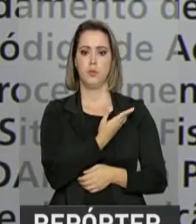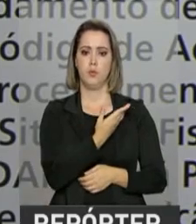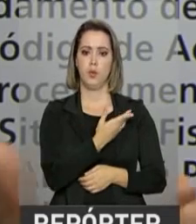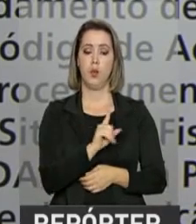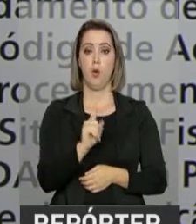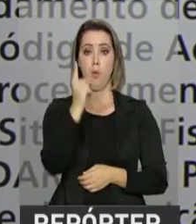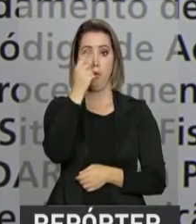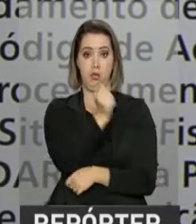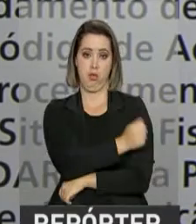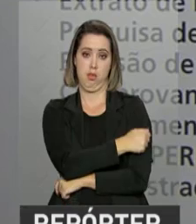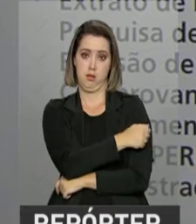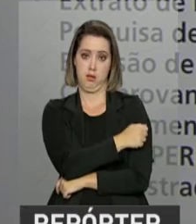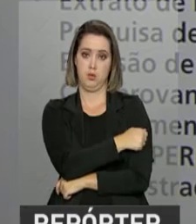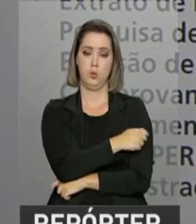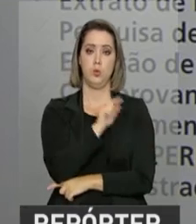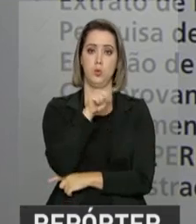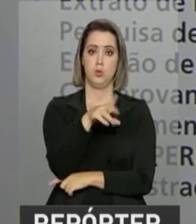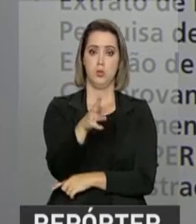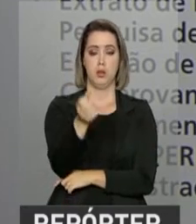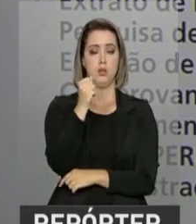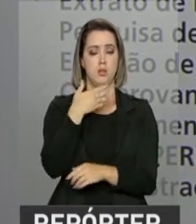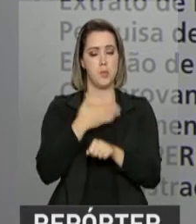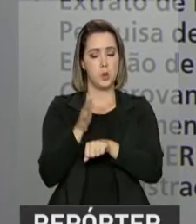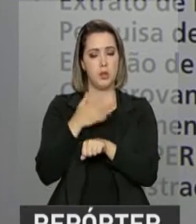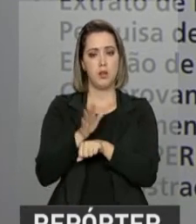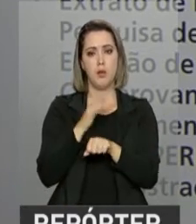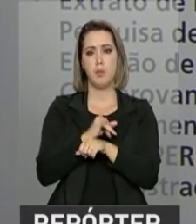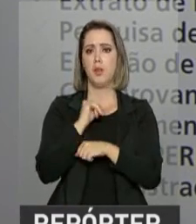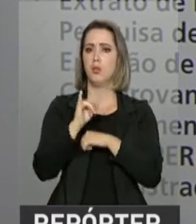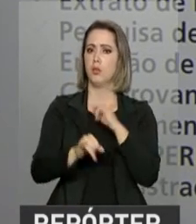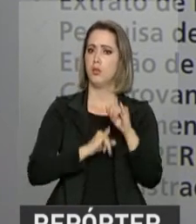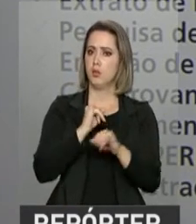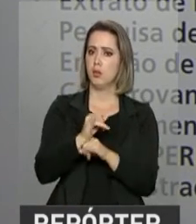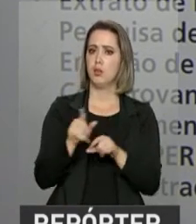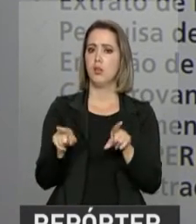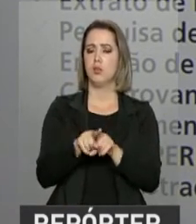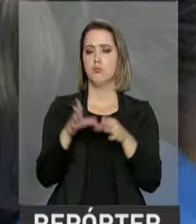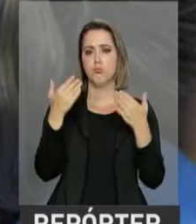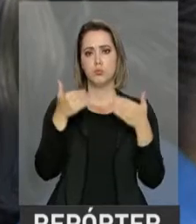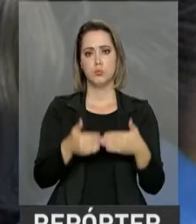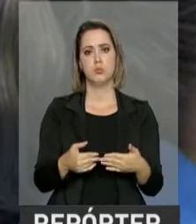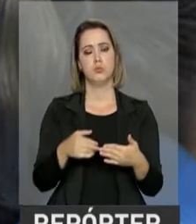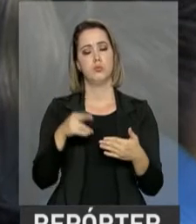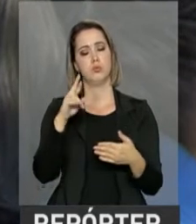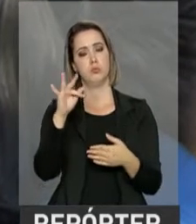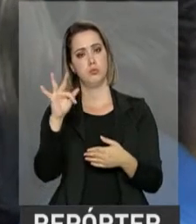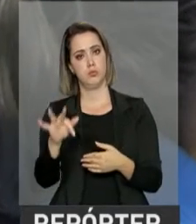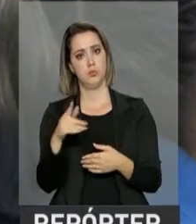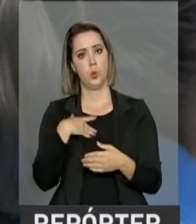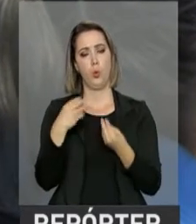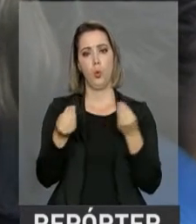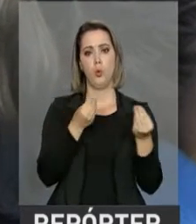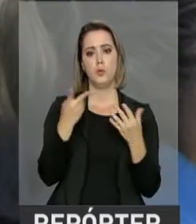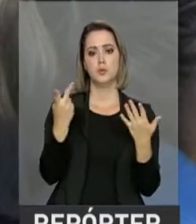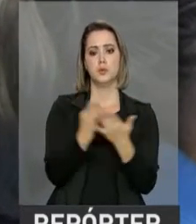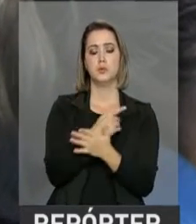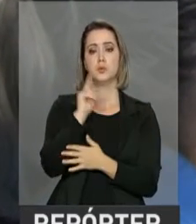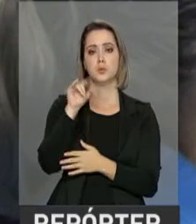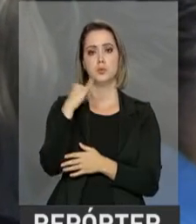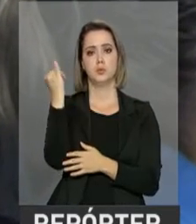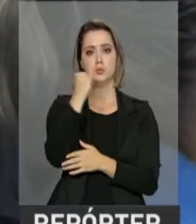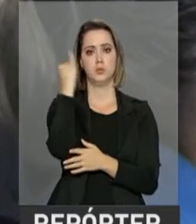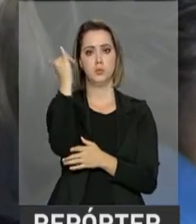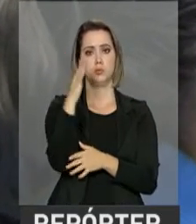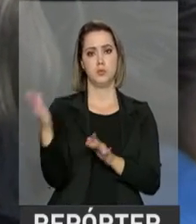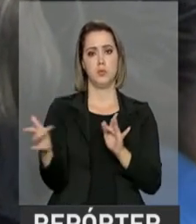das estagiárias do núcleo. Ela recebeu treinamentos virtuais e presenciais da Receita. Ela conta como os atendimentos são